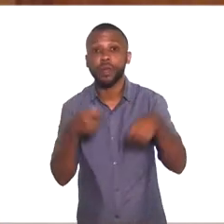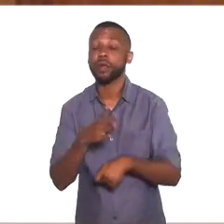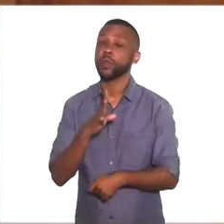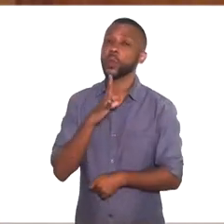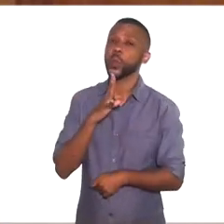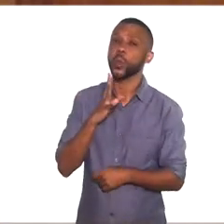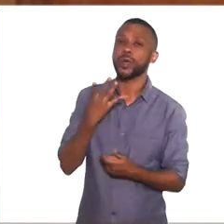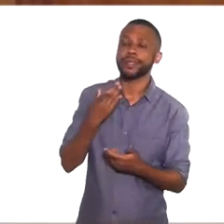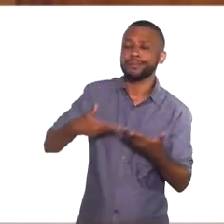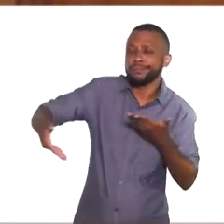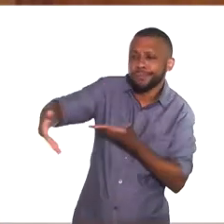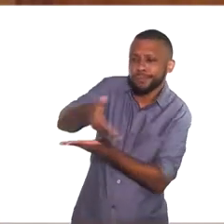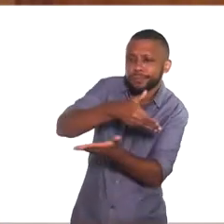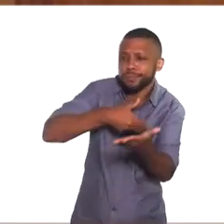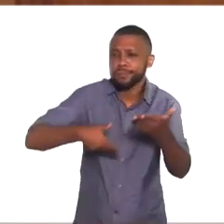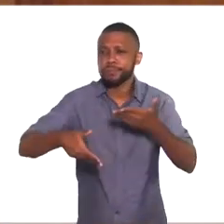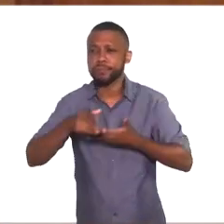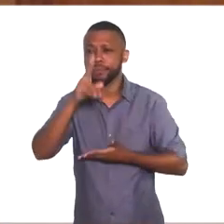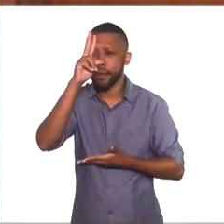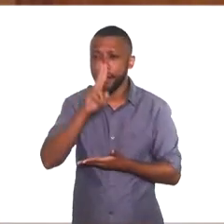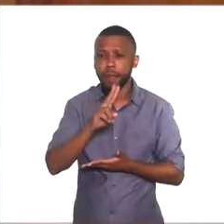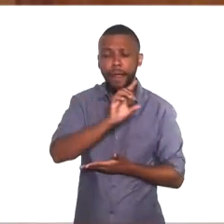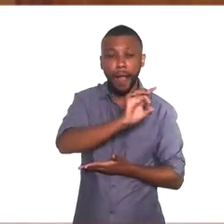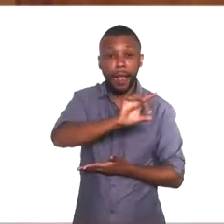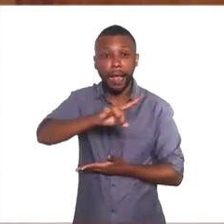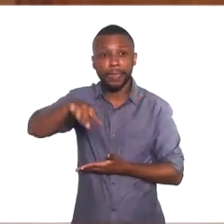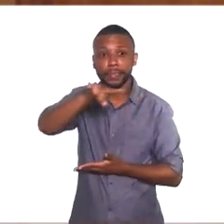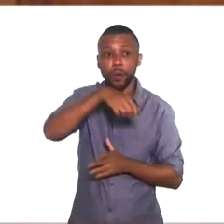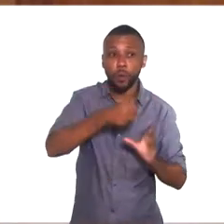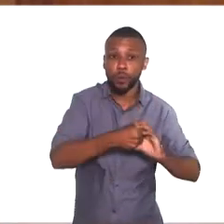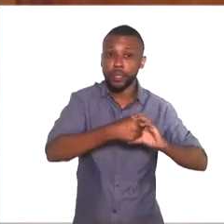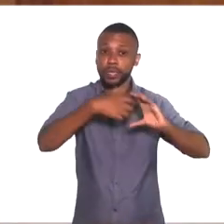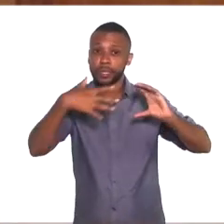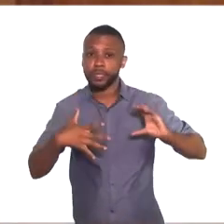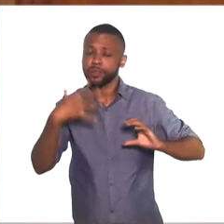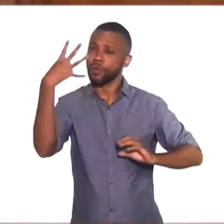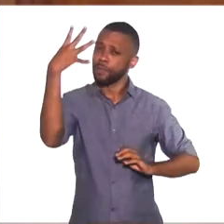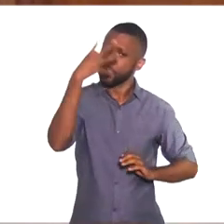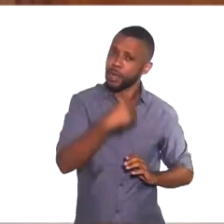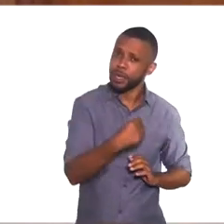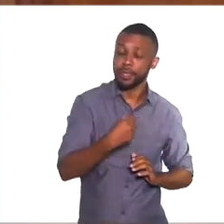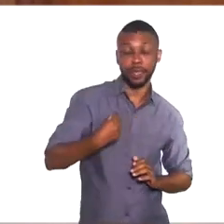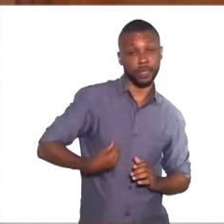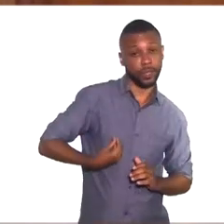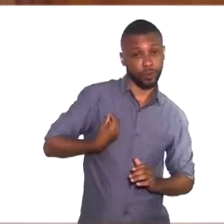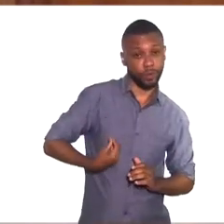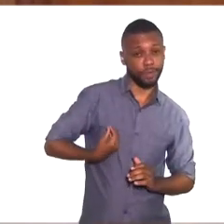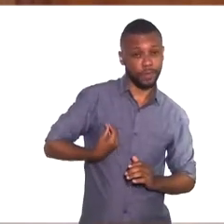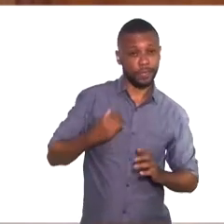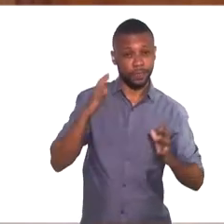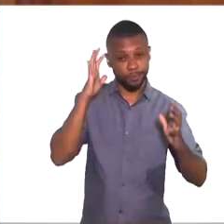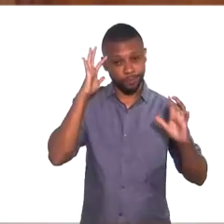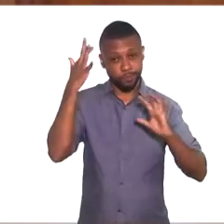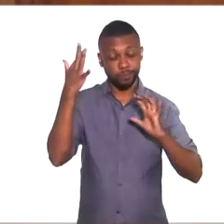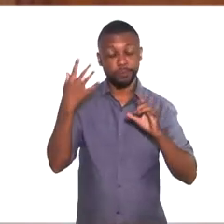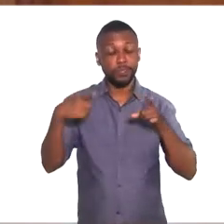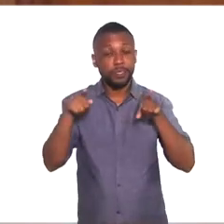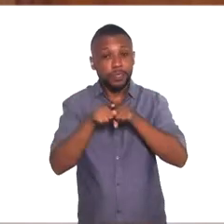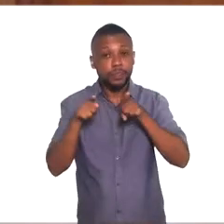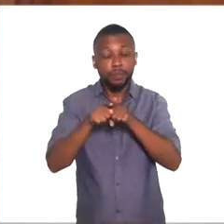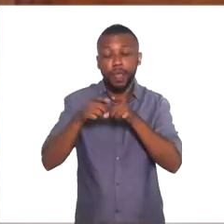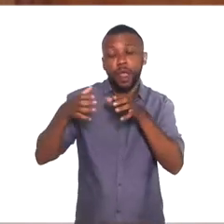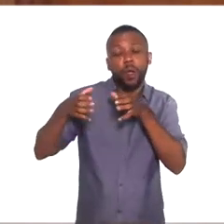conhecer conhecer a vitalidade EA beleza de cada um na sua realidade na sua vida